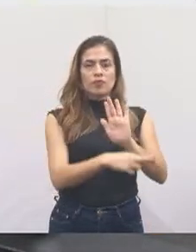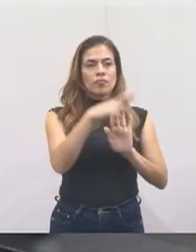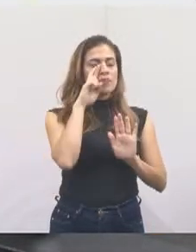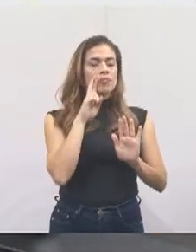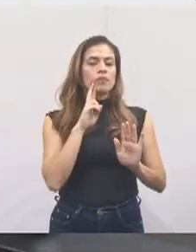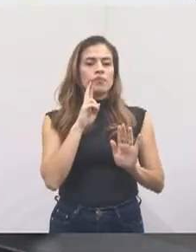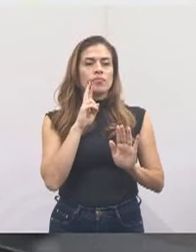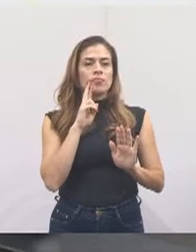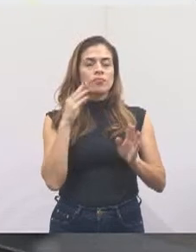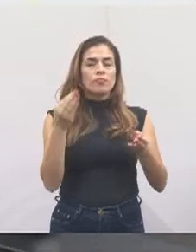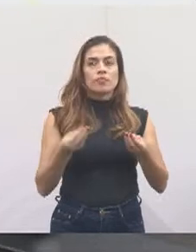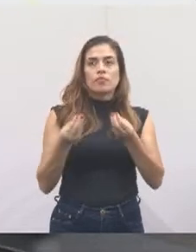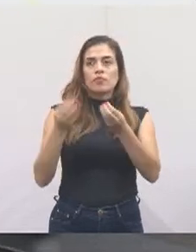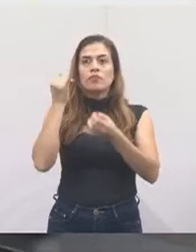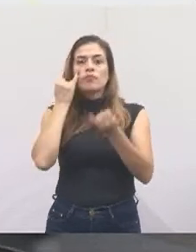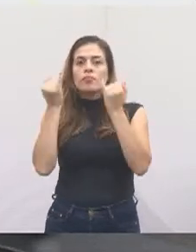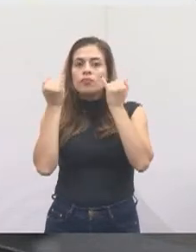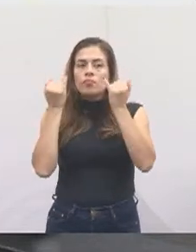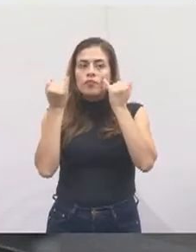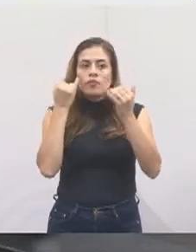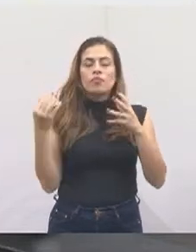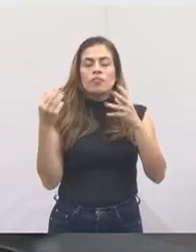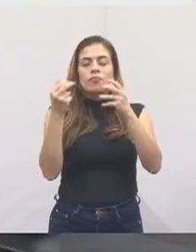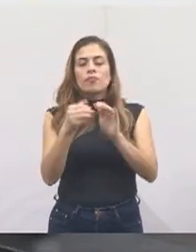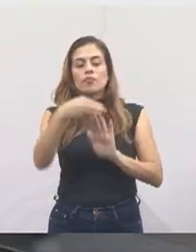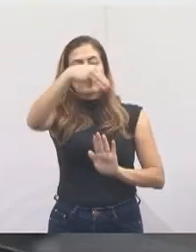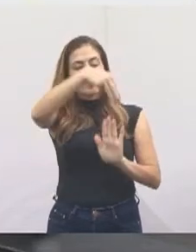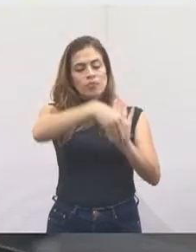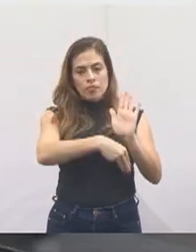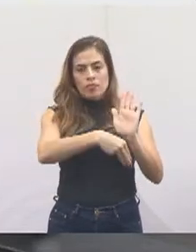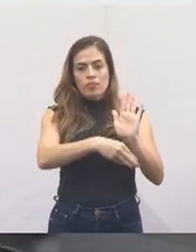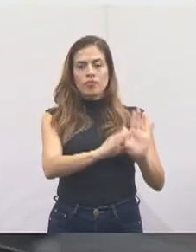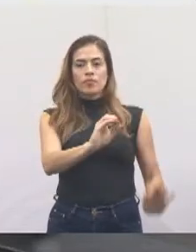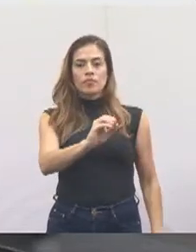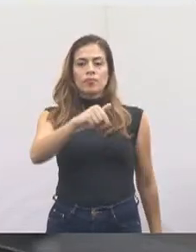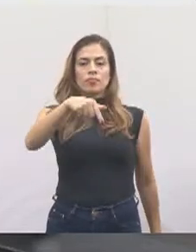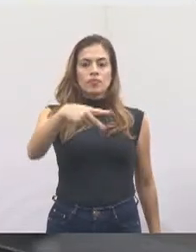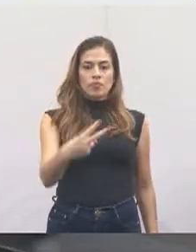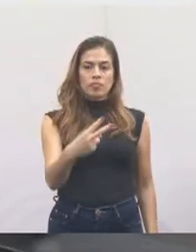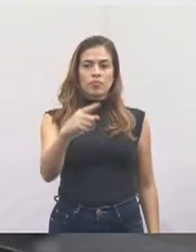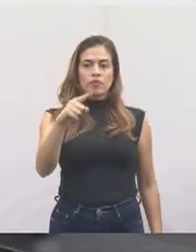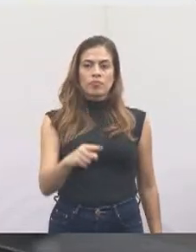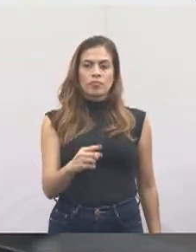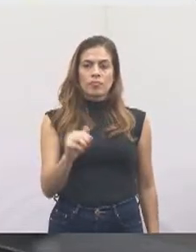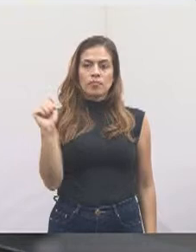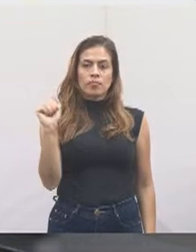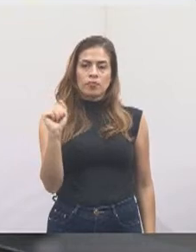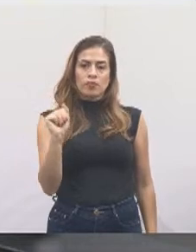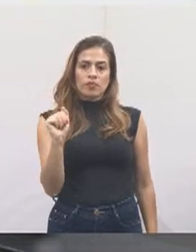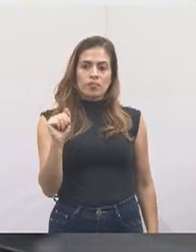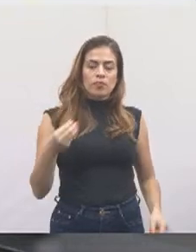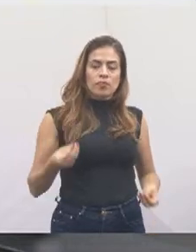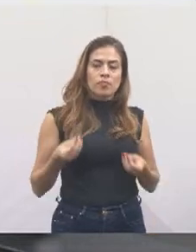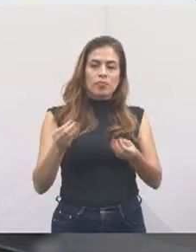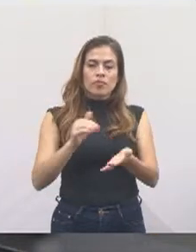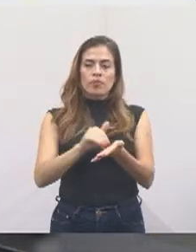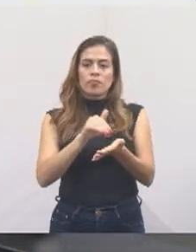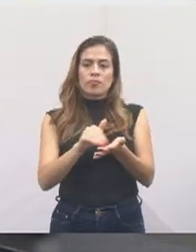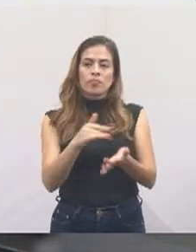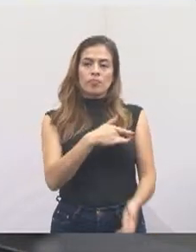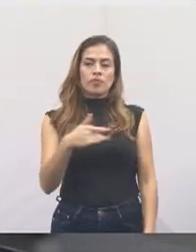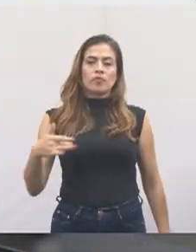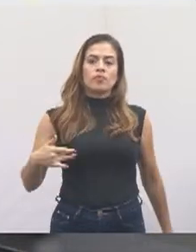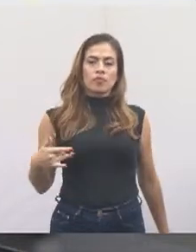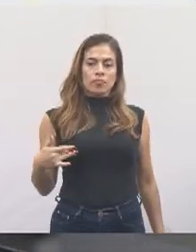venho prestar as seguintes informações Segue o memorando 072 da assessoria expedida pela secretaria de